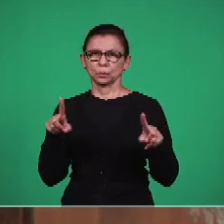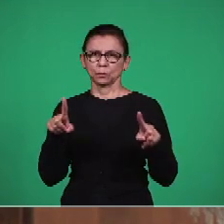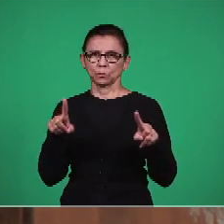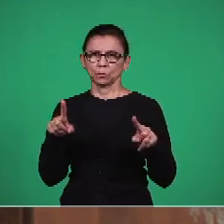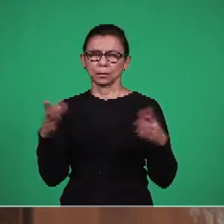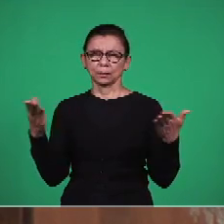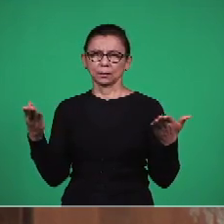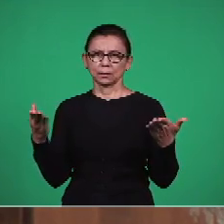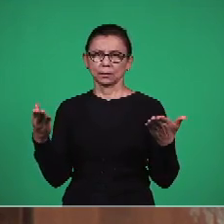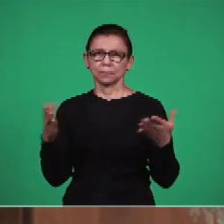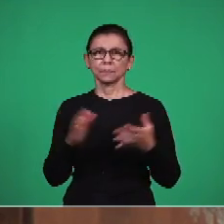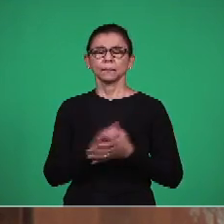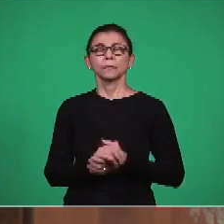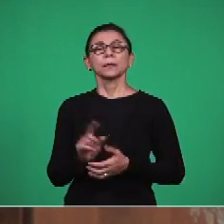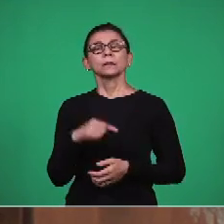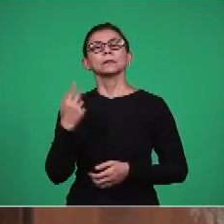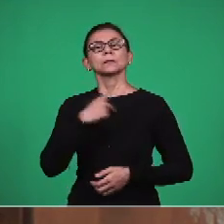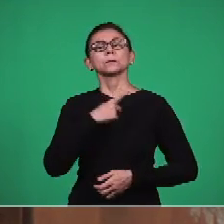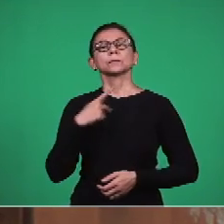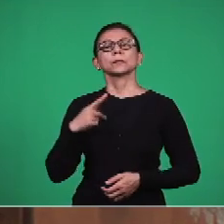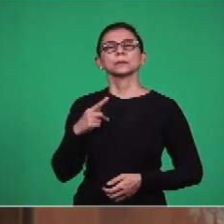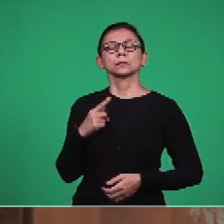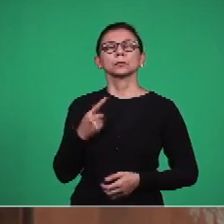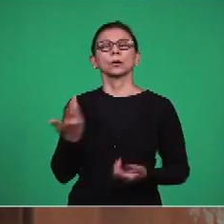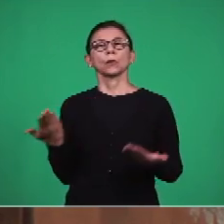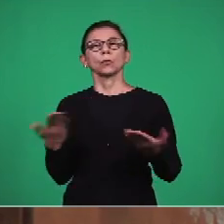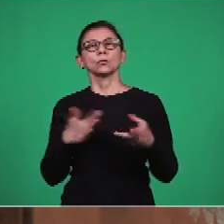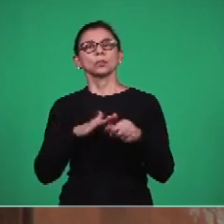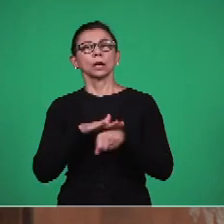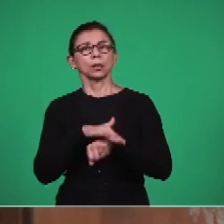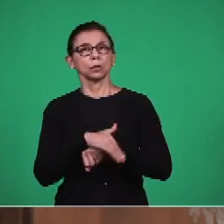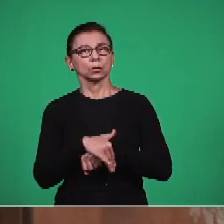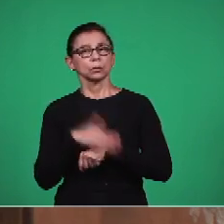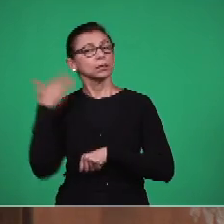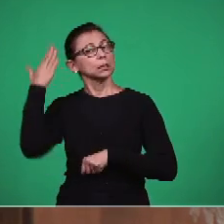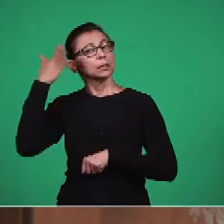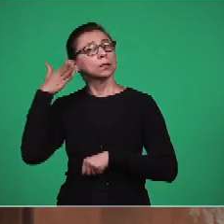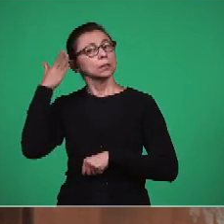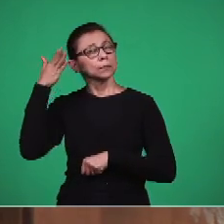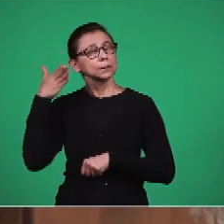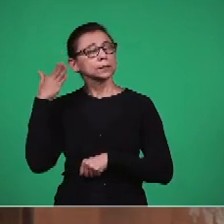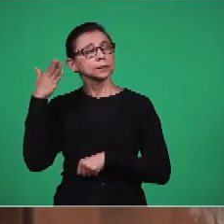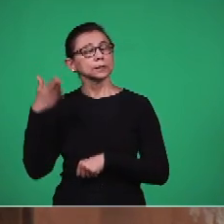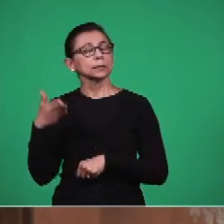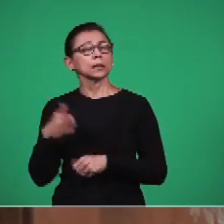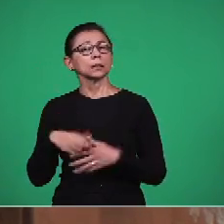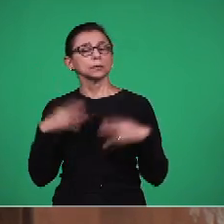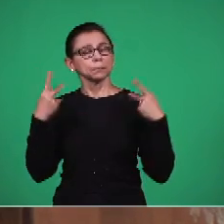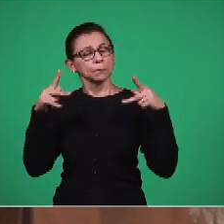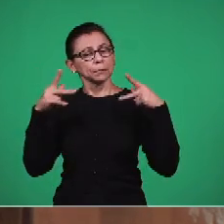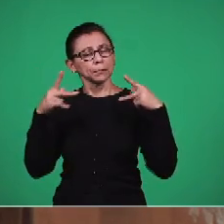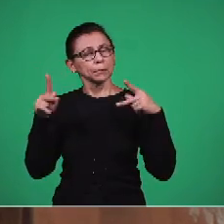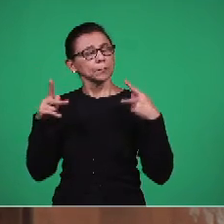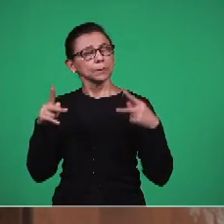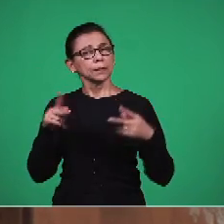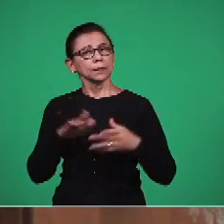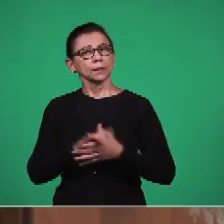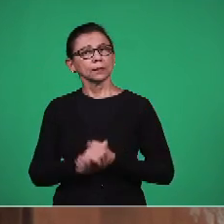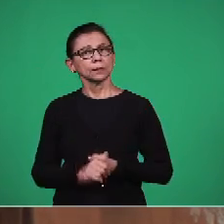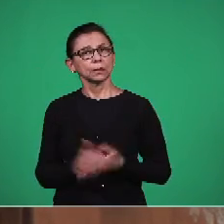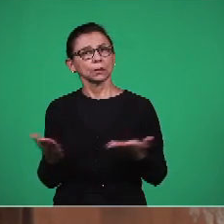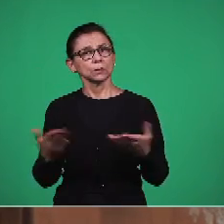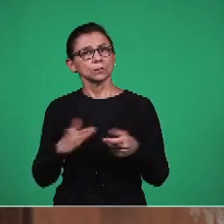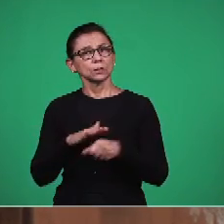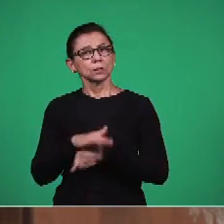para que eles conduzam essa noite a mensagem que eles acham que deve ser propícia para o nosso povo. Não